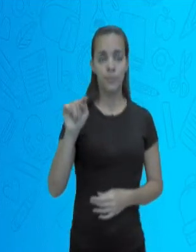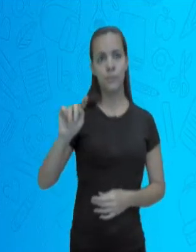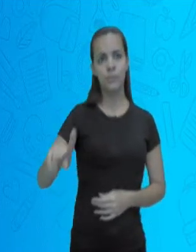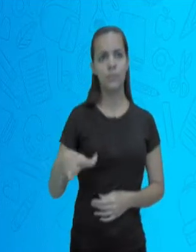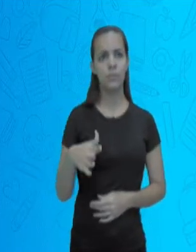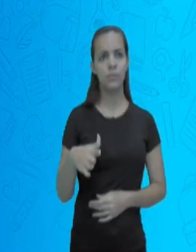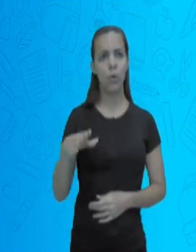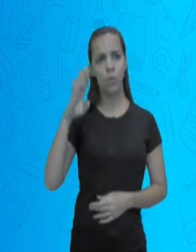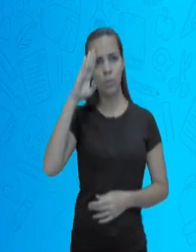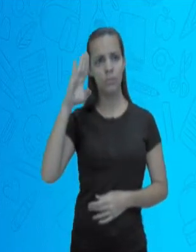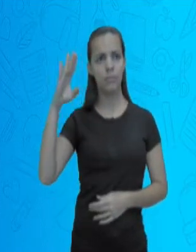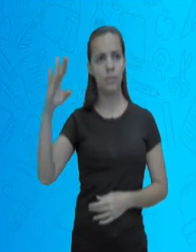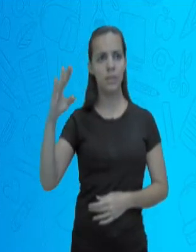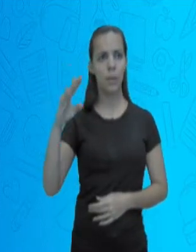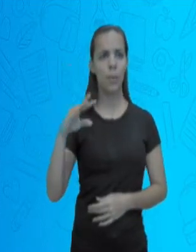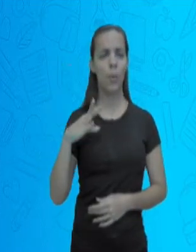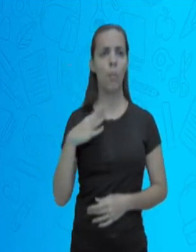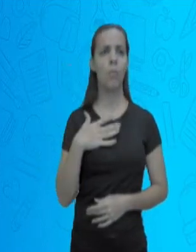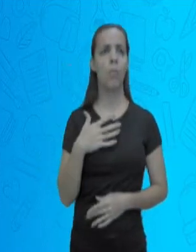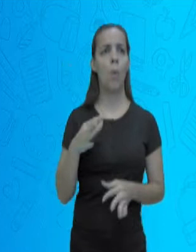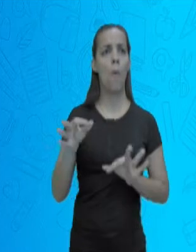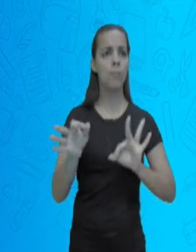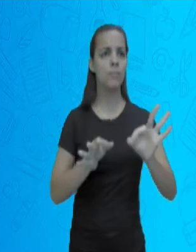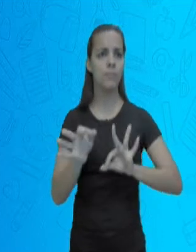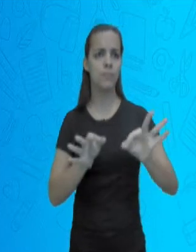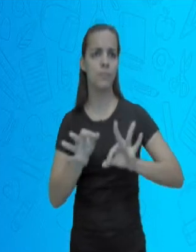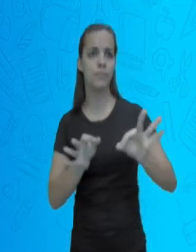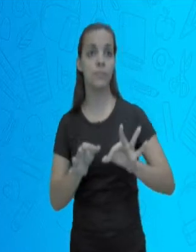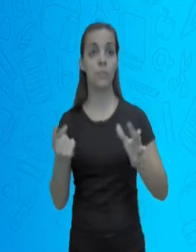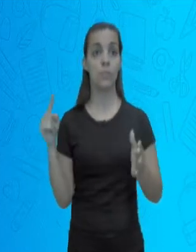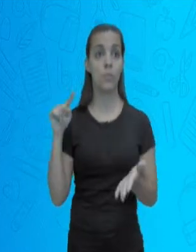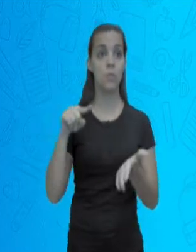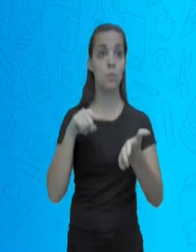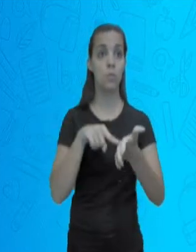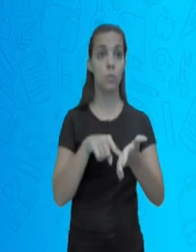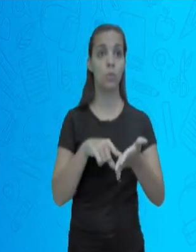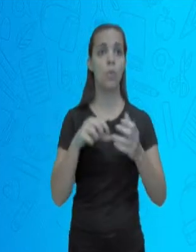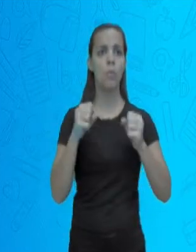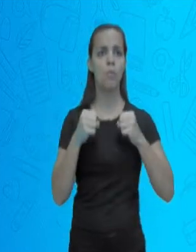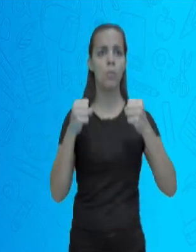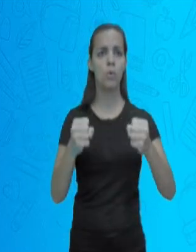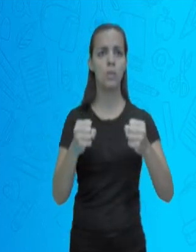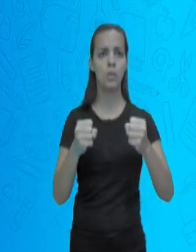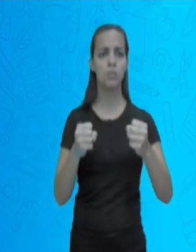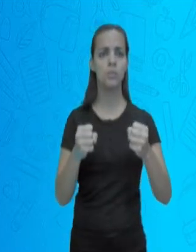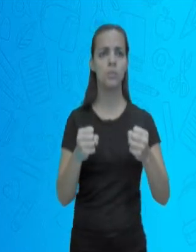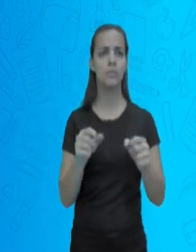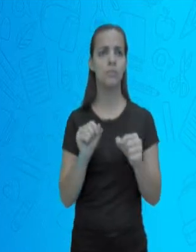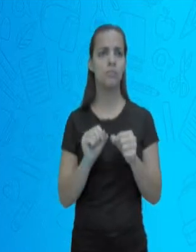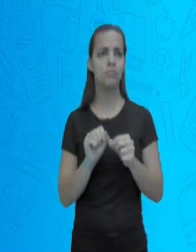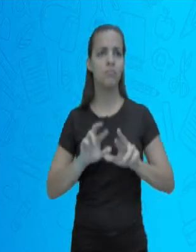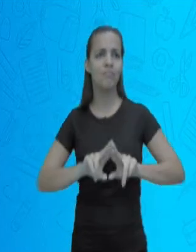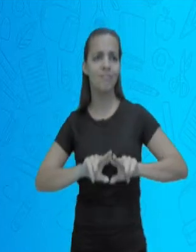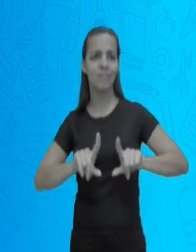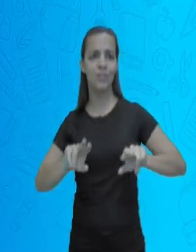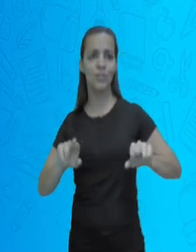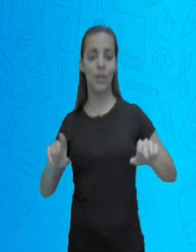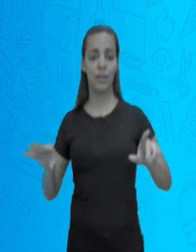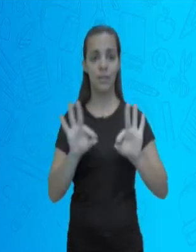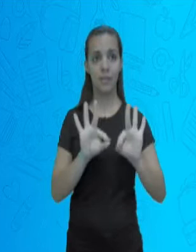ponto, podemos traçar tantas retas quanto quisermos, ou seja, por esse ponto